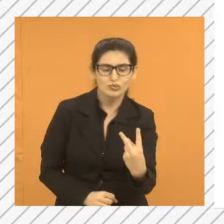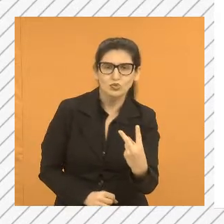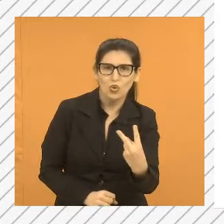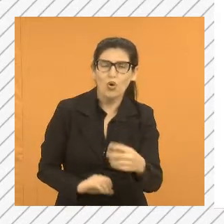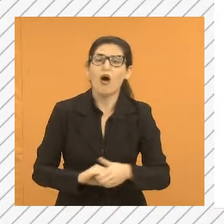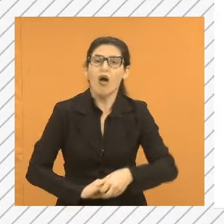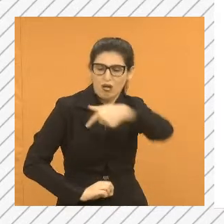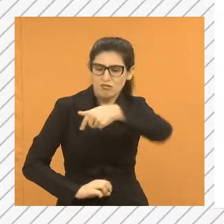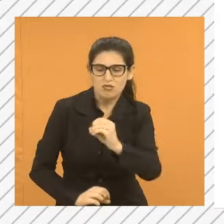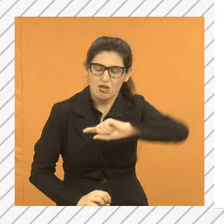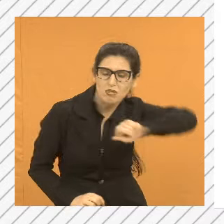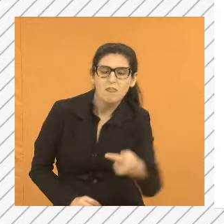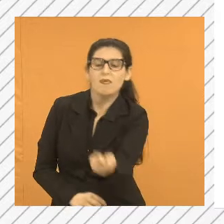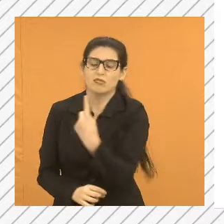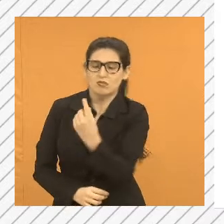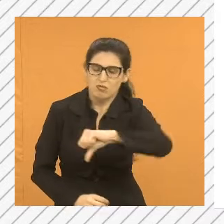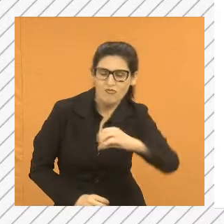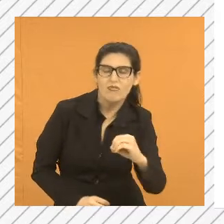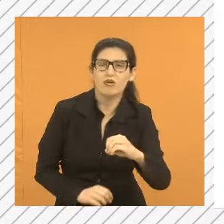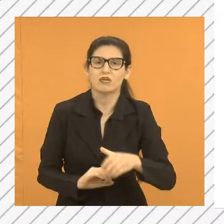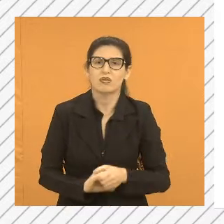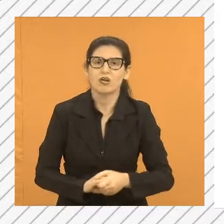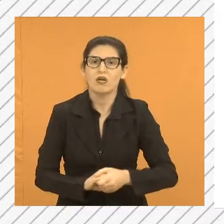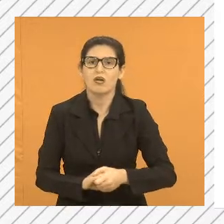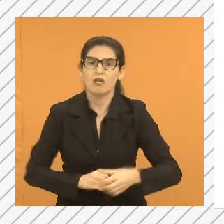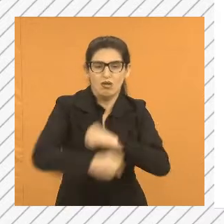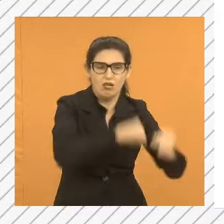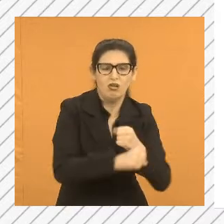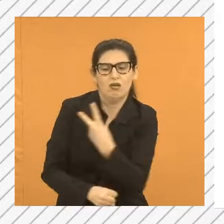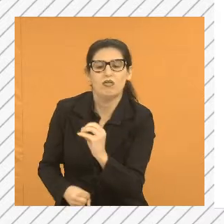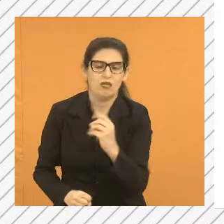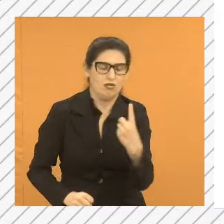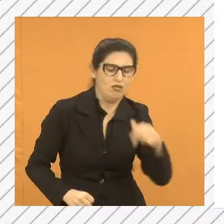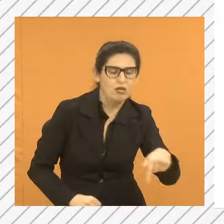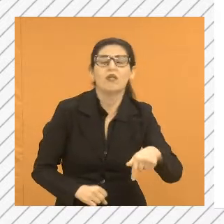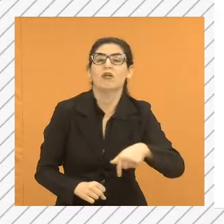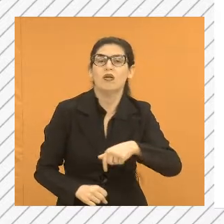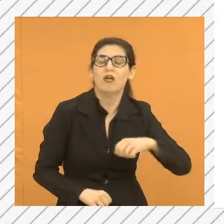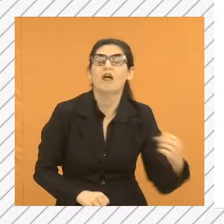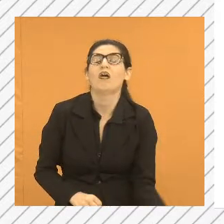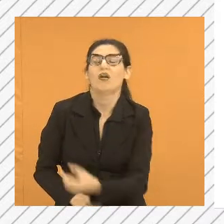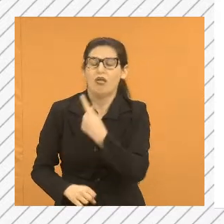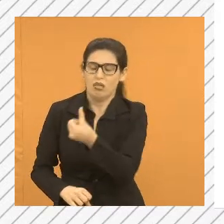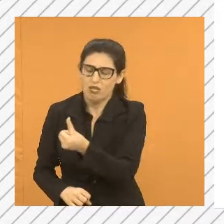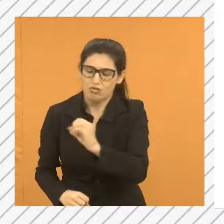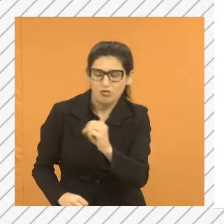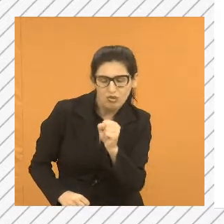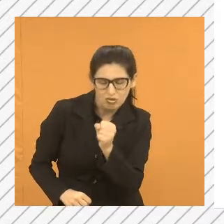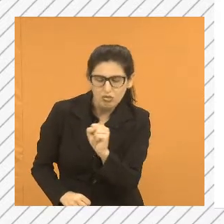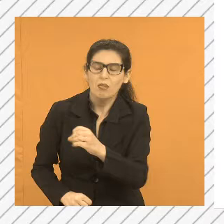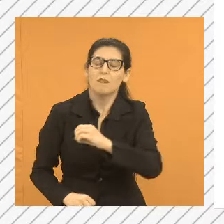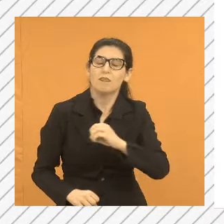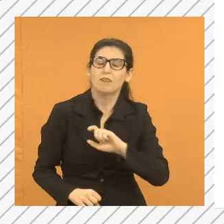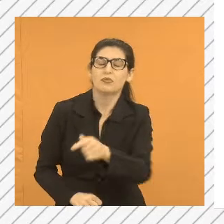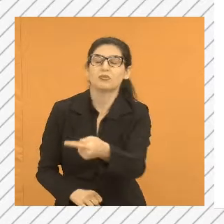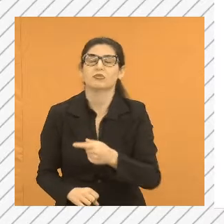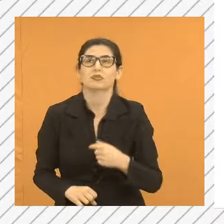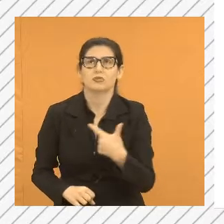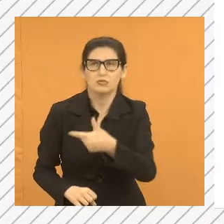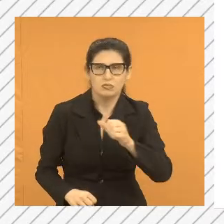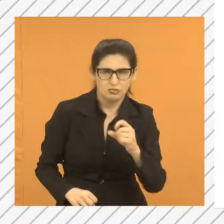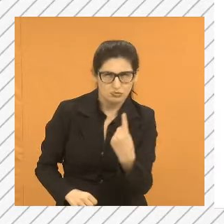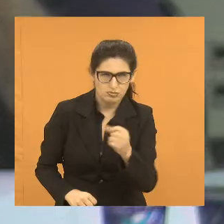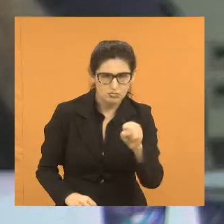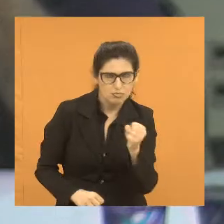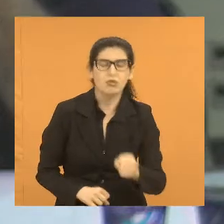de 70.190 do ano de 2017 contra 68.411 no ano de 2018, no